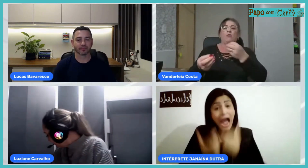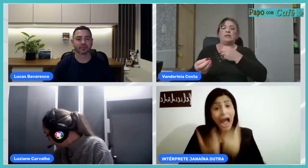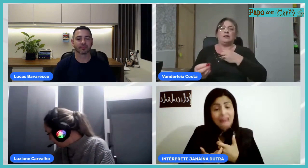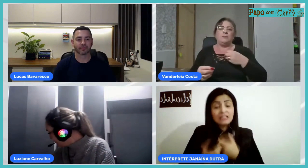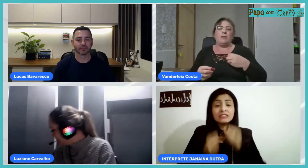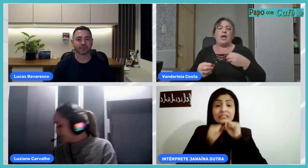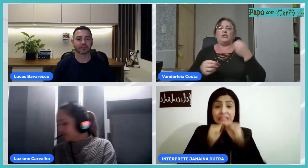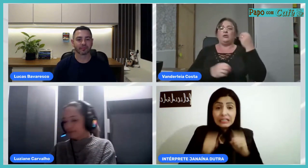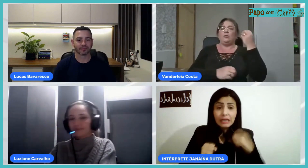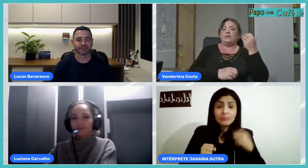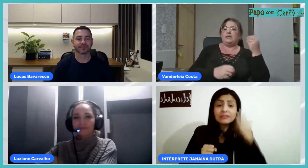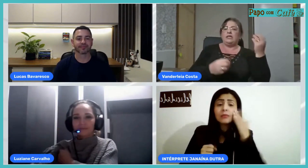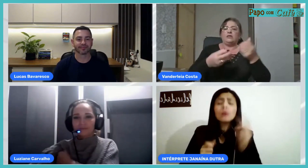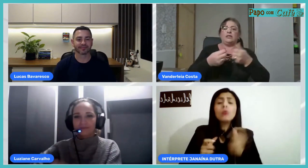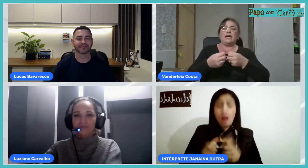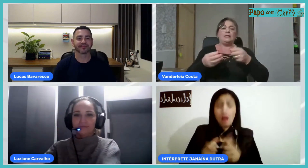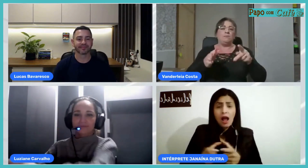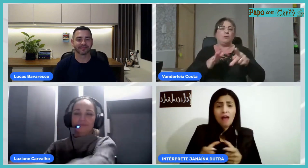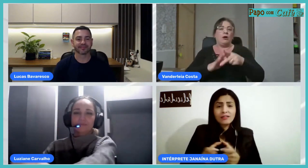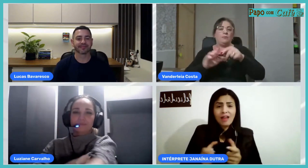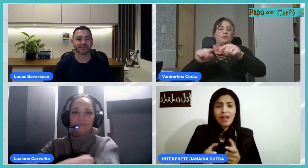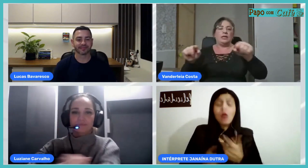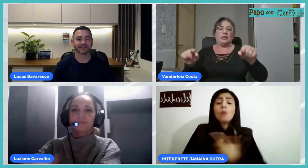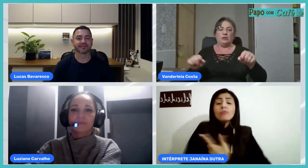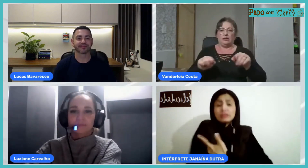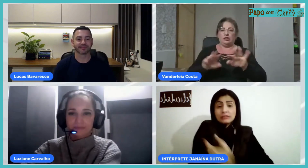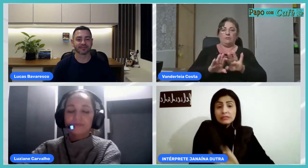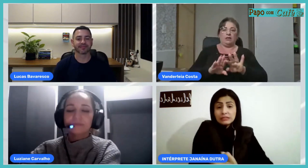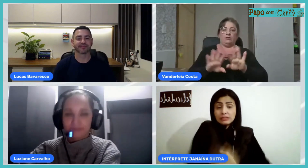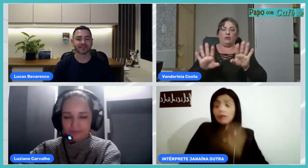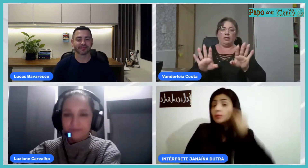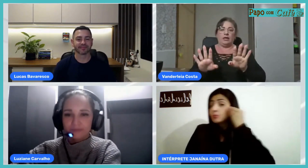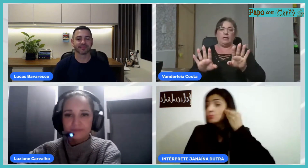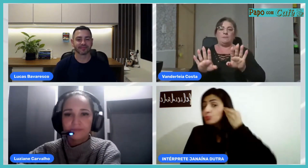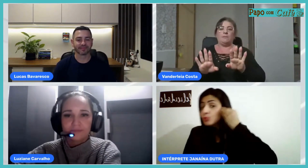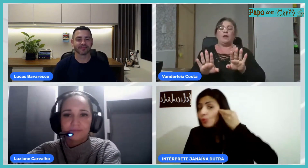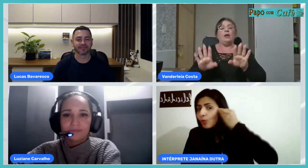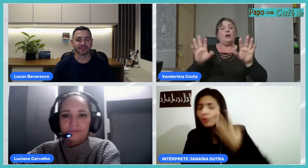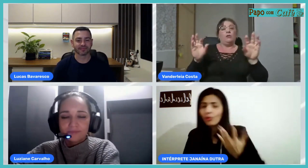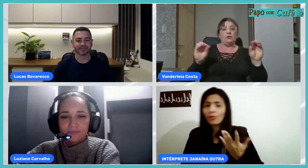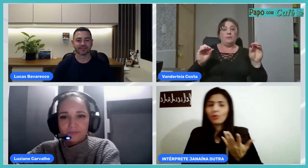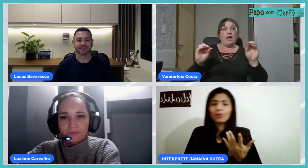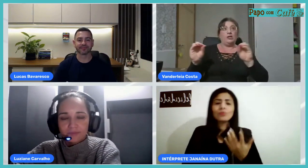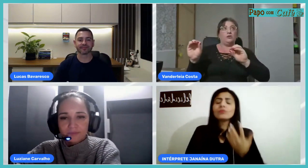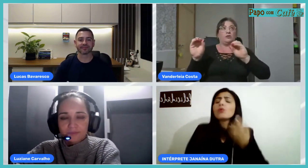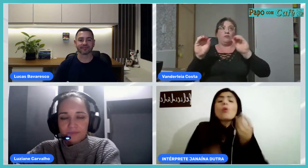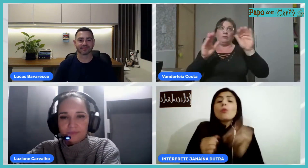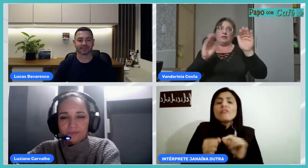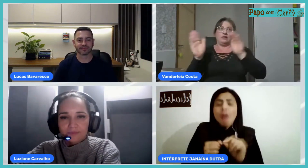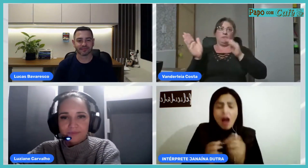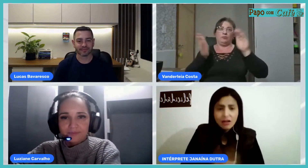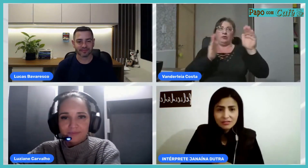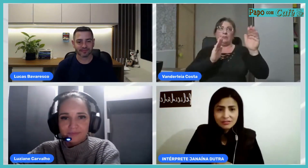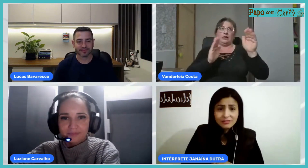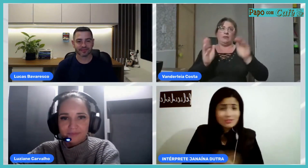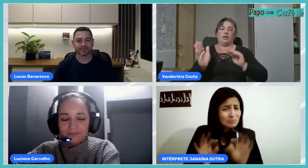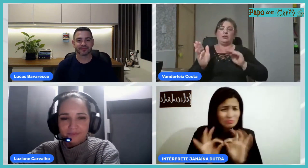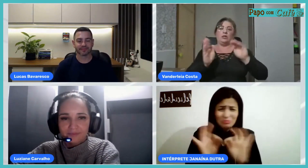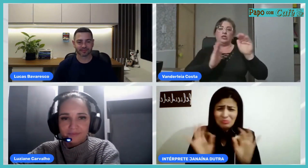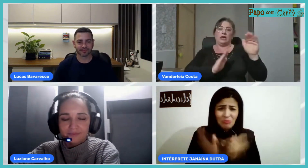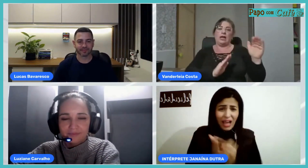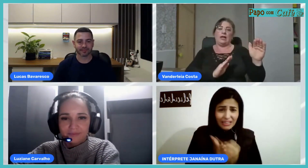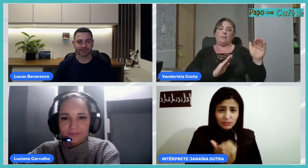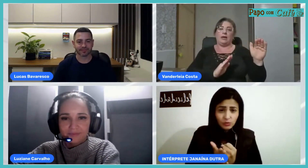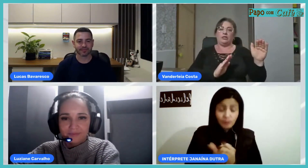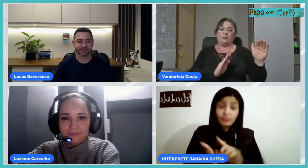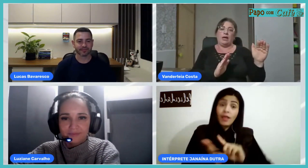carteira, o exame médico, psico, sinais próprios ali do atendimento. Ok. Os médicos, como vão passando por departamentos,